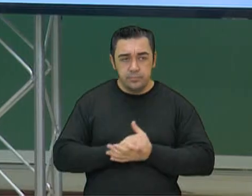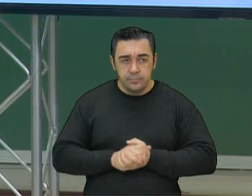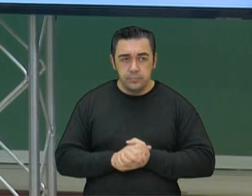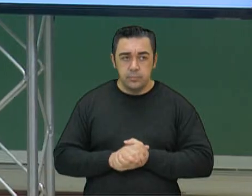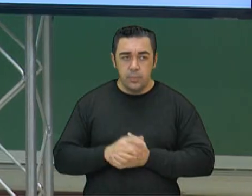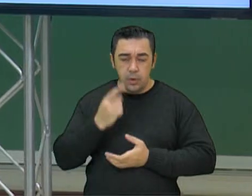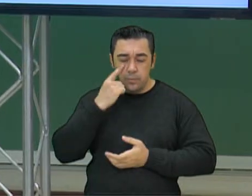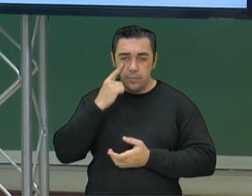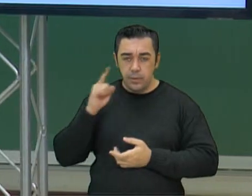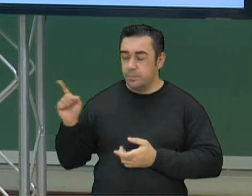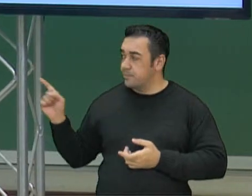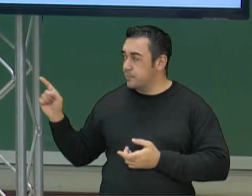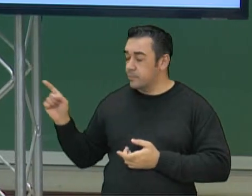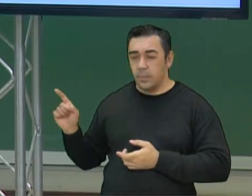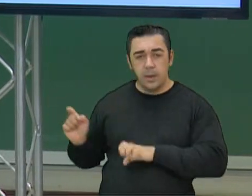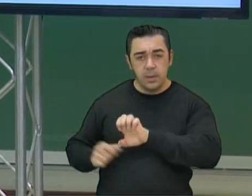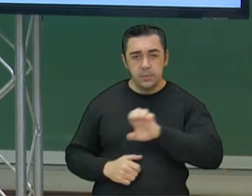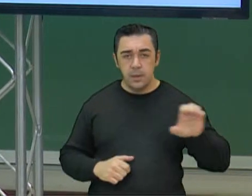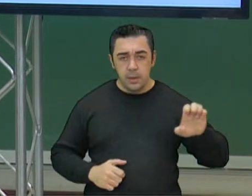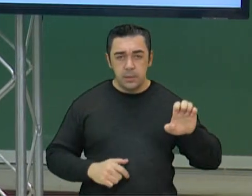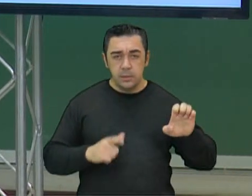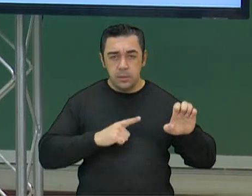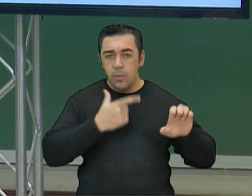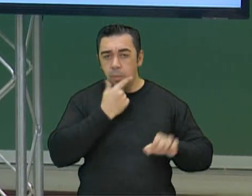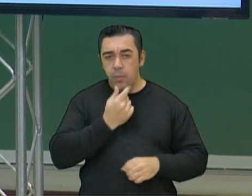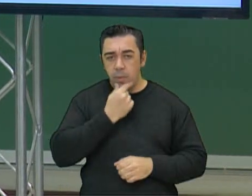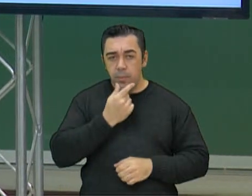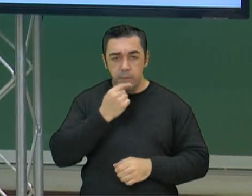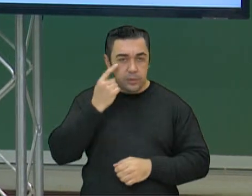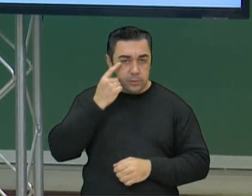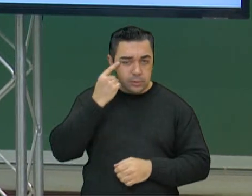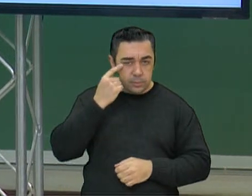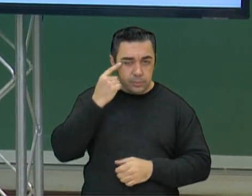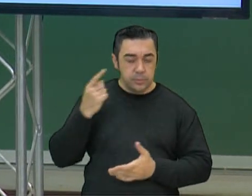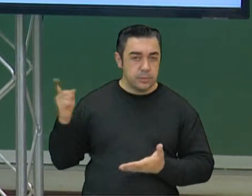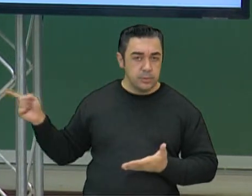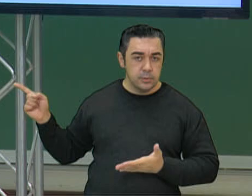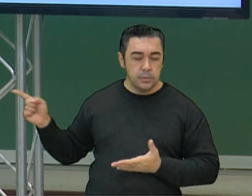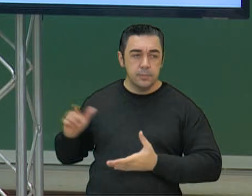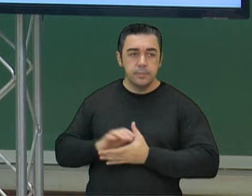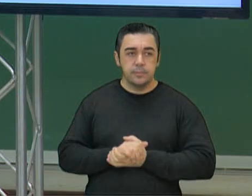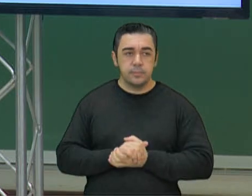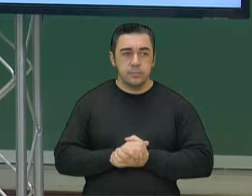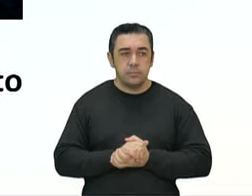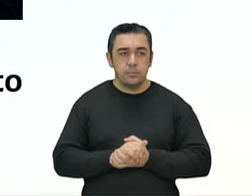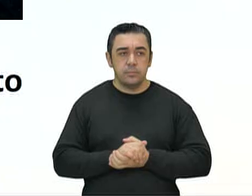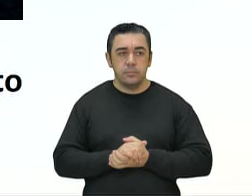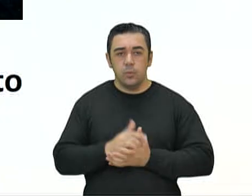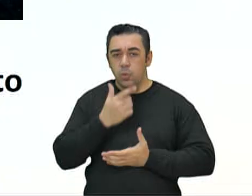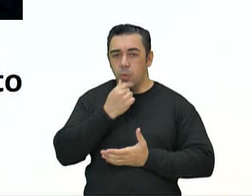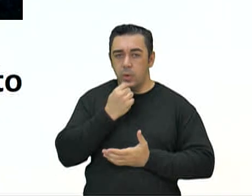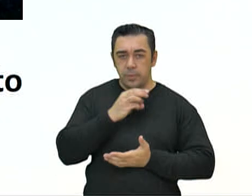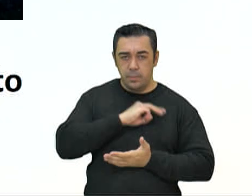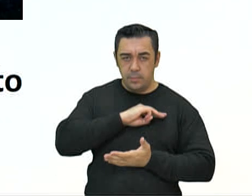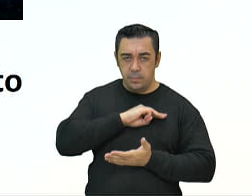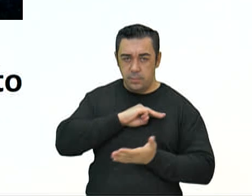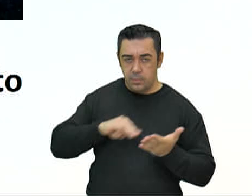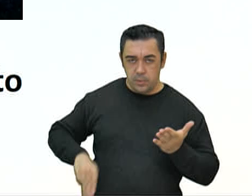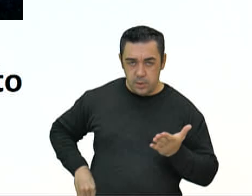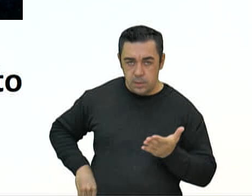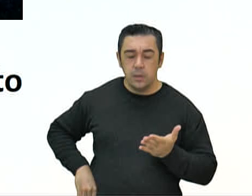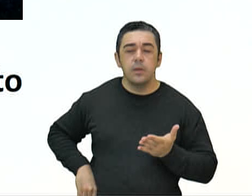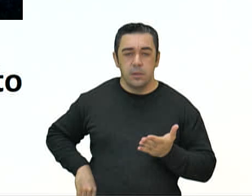lado esquerdo, você tem o embaixador japonês Kintomo Mushakoji e o ministro alemão das